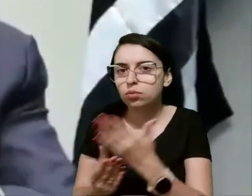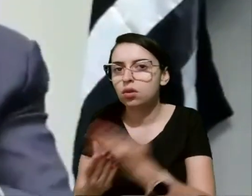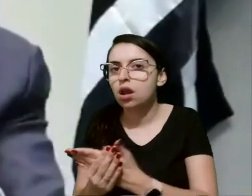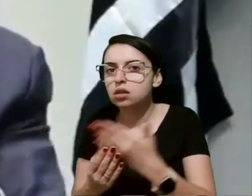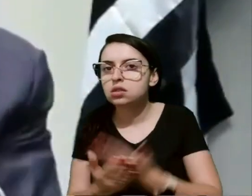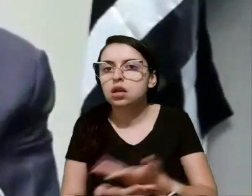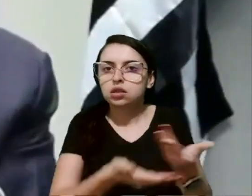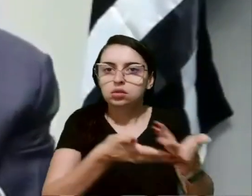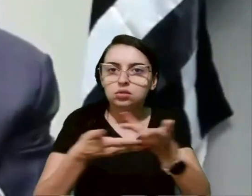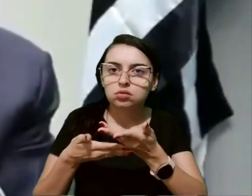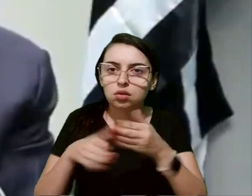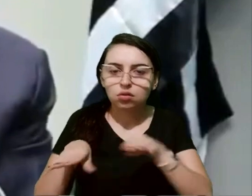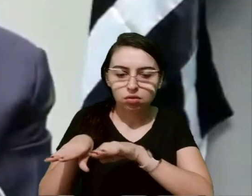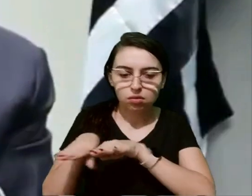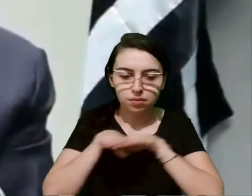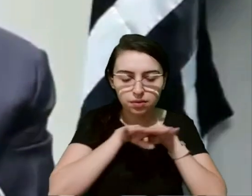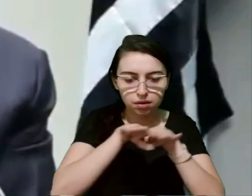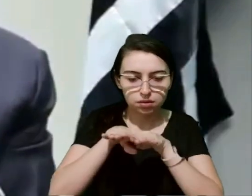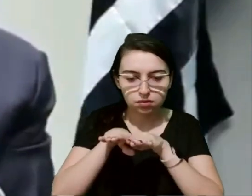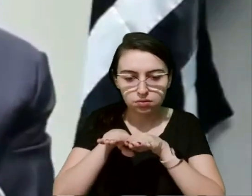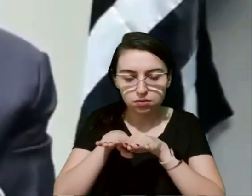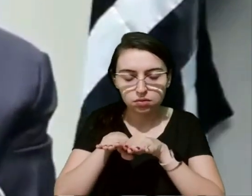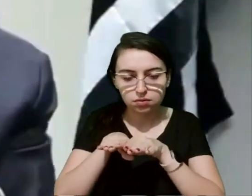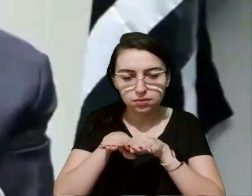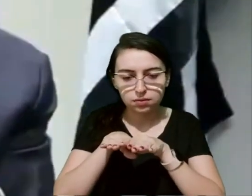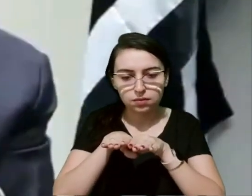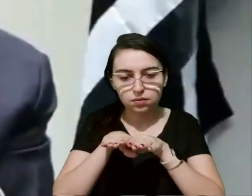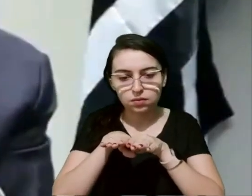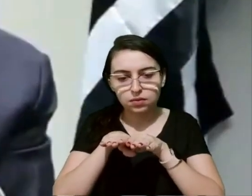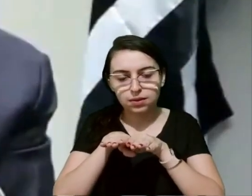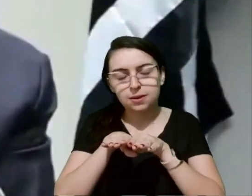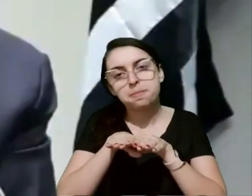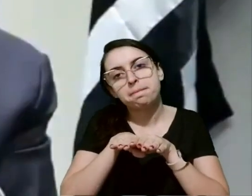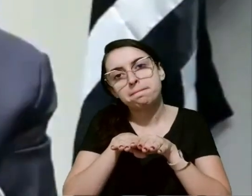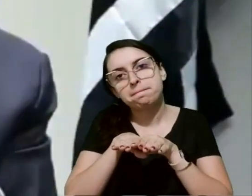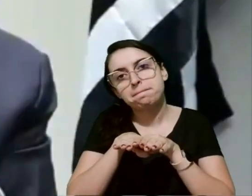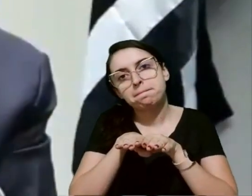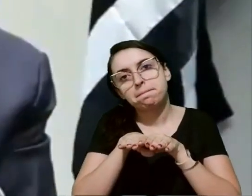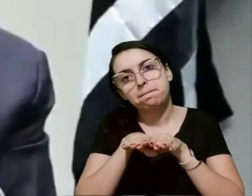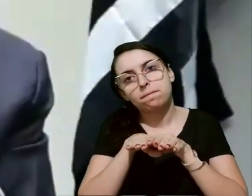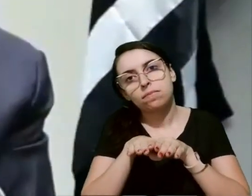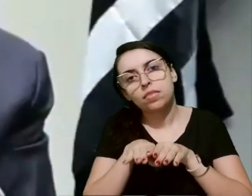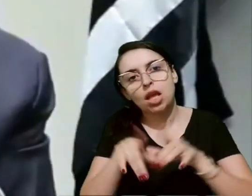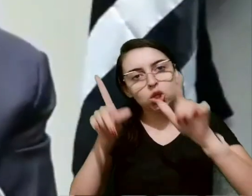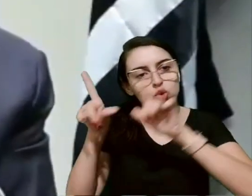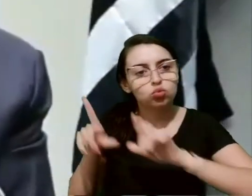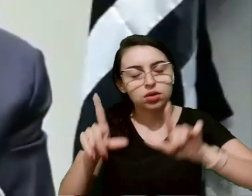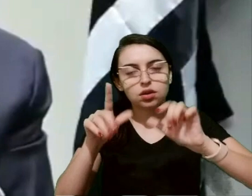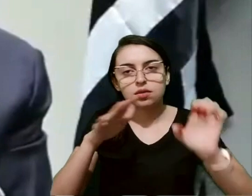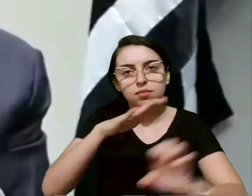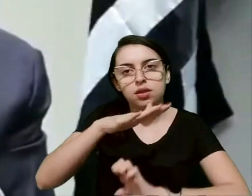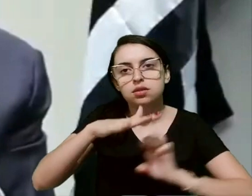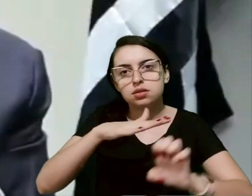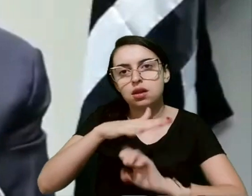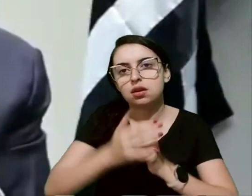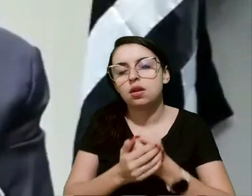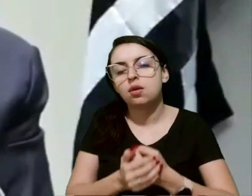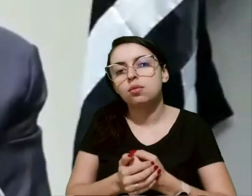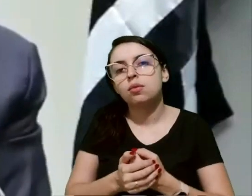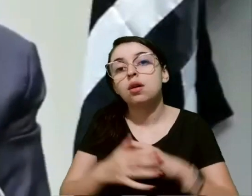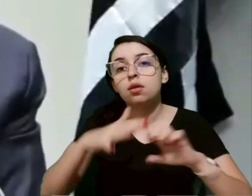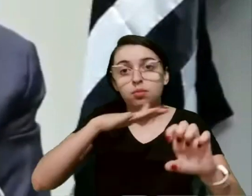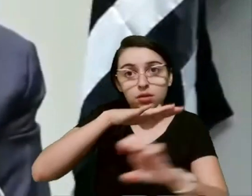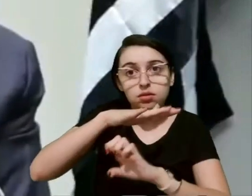processos comparando o cível, né, com o comercial, com o empresarial, e depois